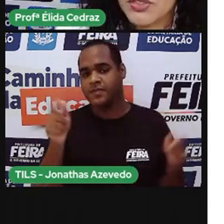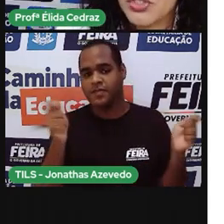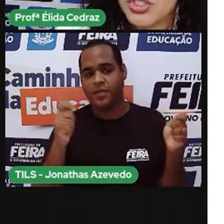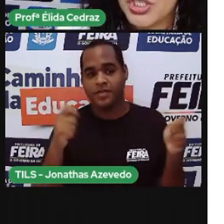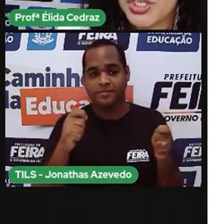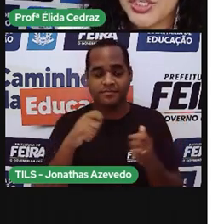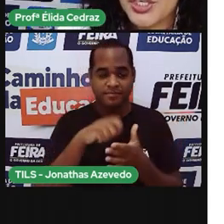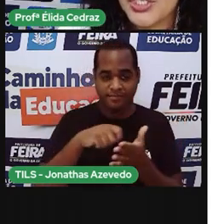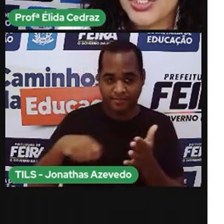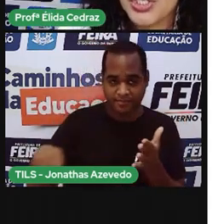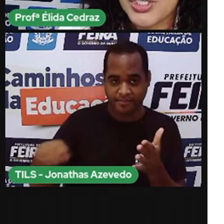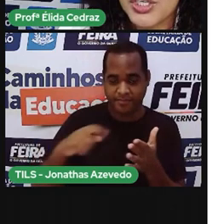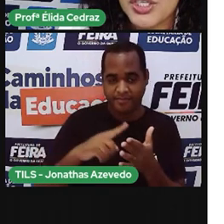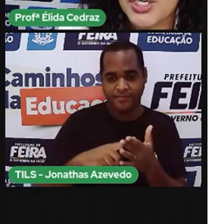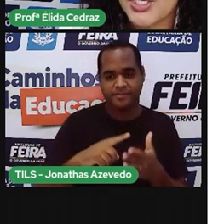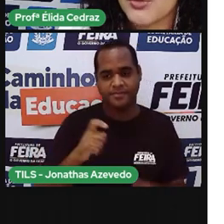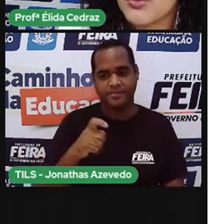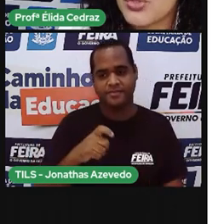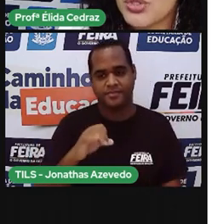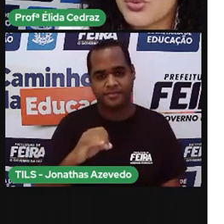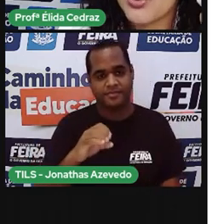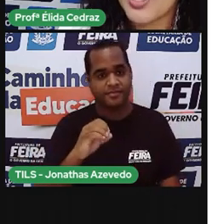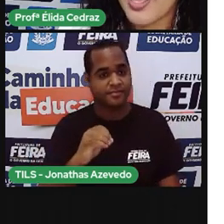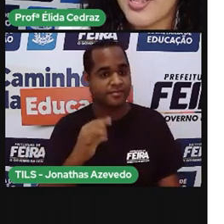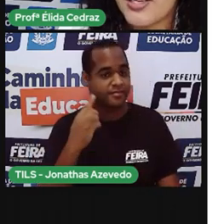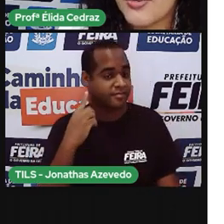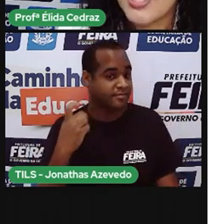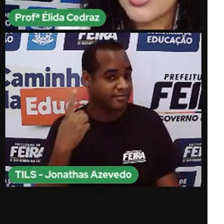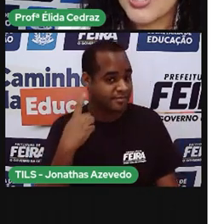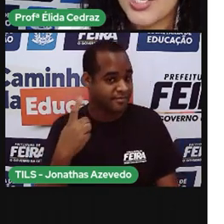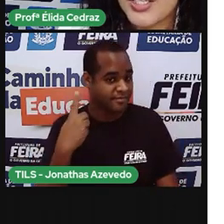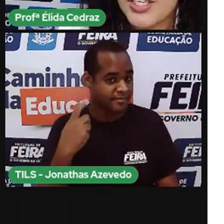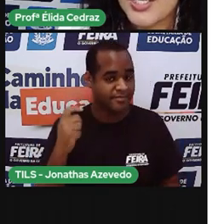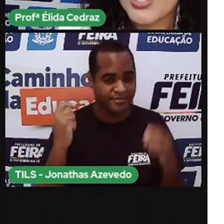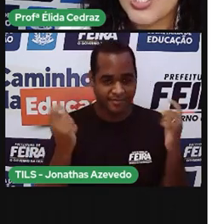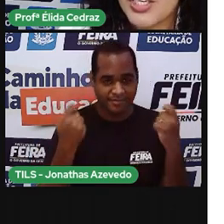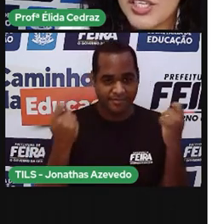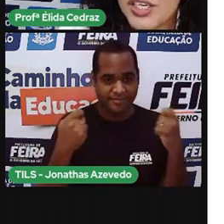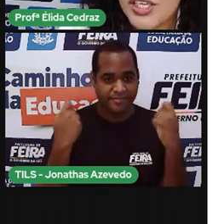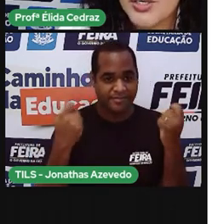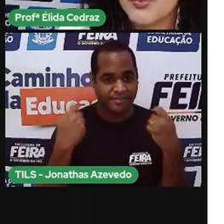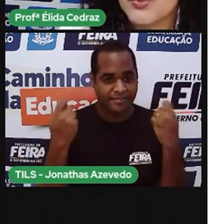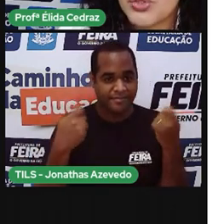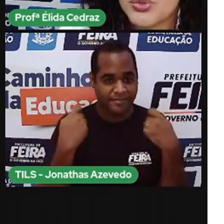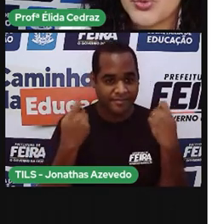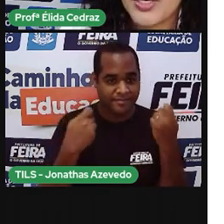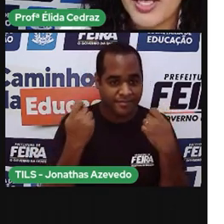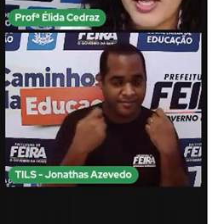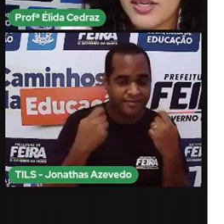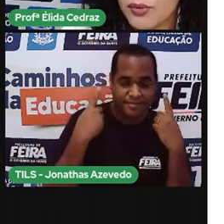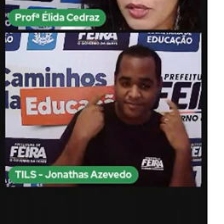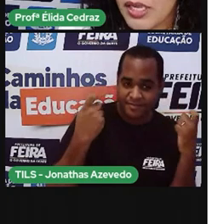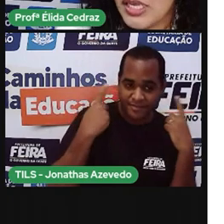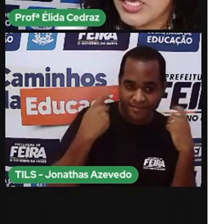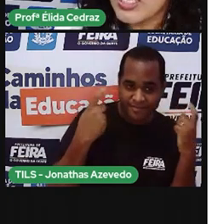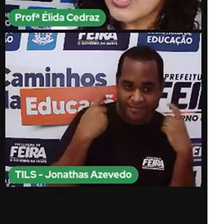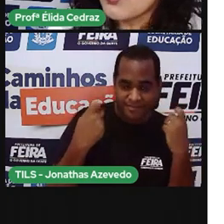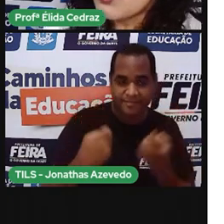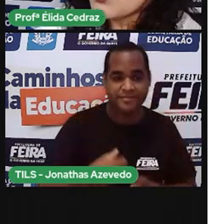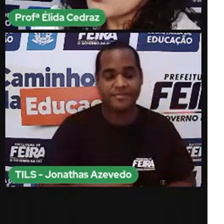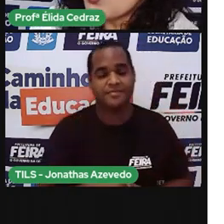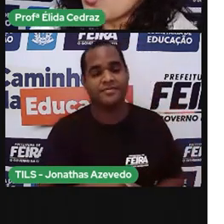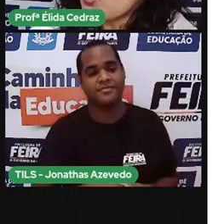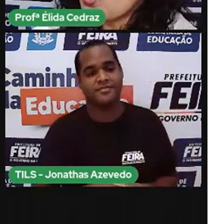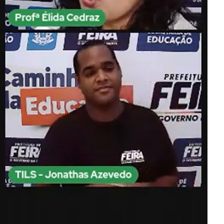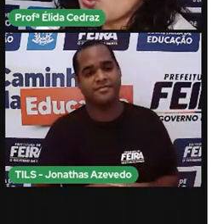barulhinho. Chique, chique, um chocalho. Chique, chique, um chocalho. E